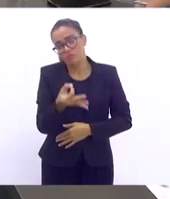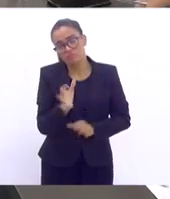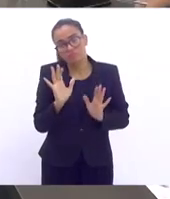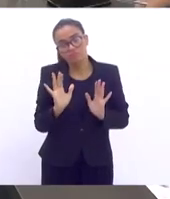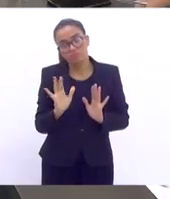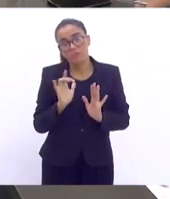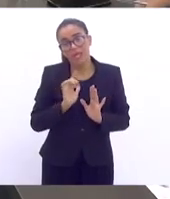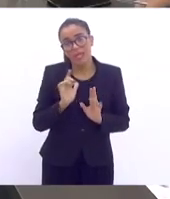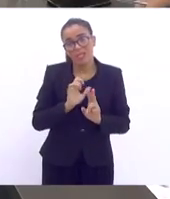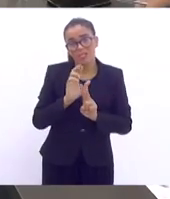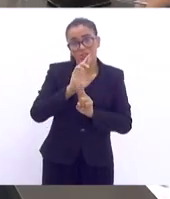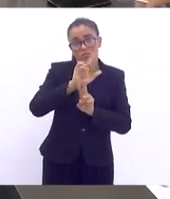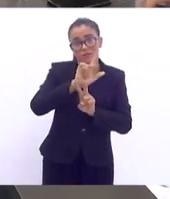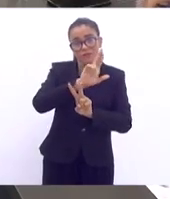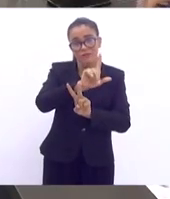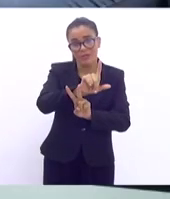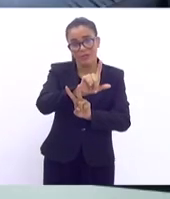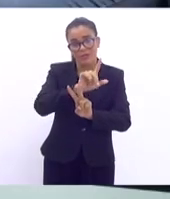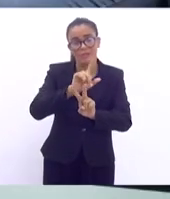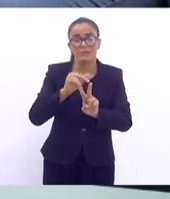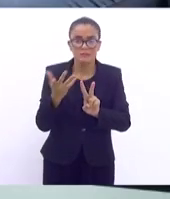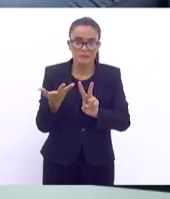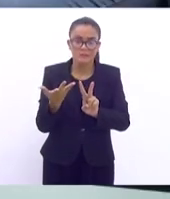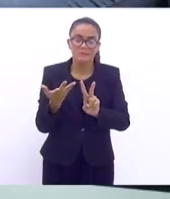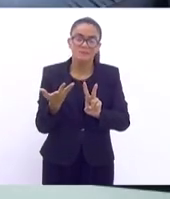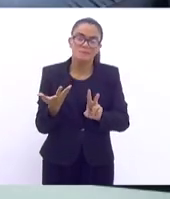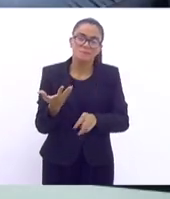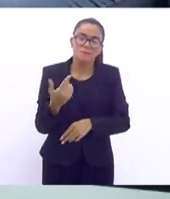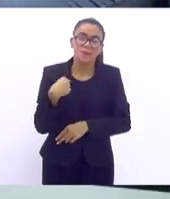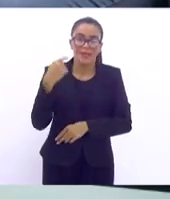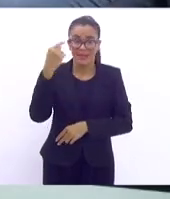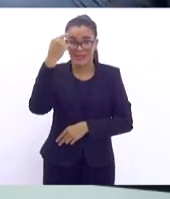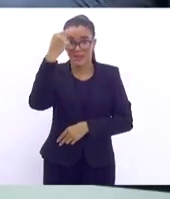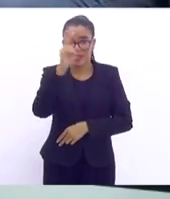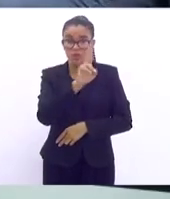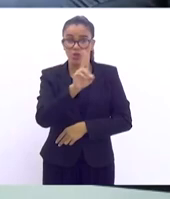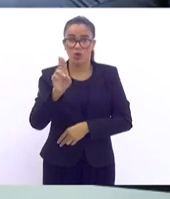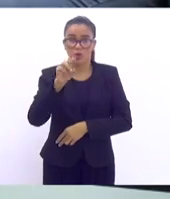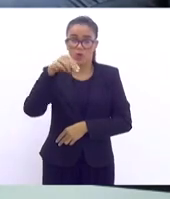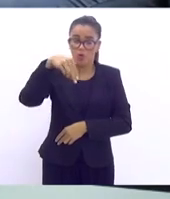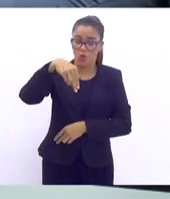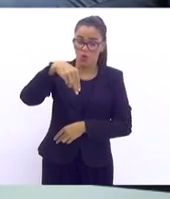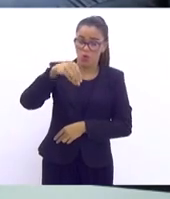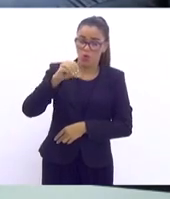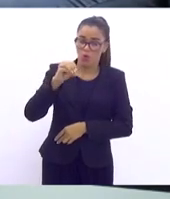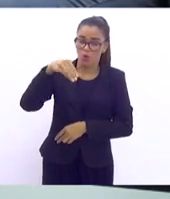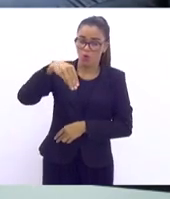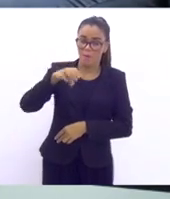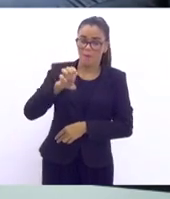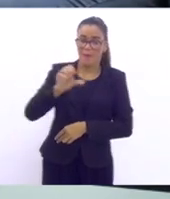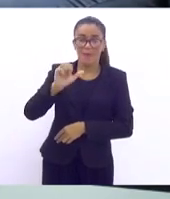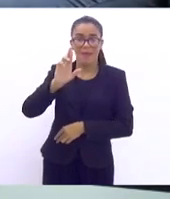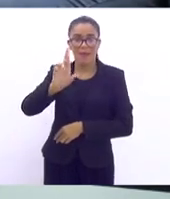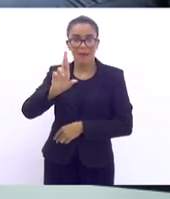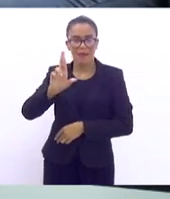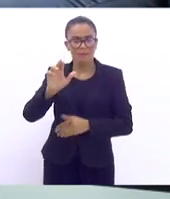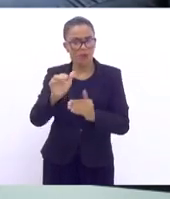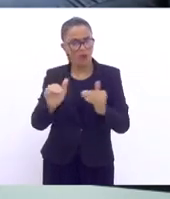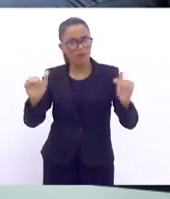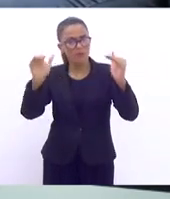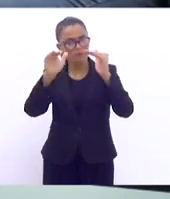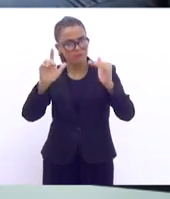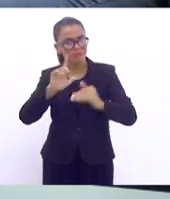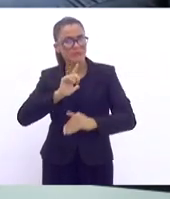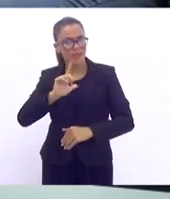acho que existe uma diferença né entre quando nomear geralmente a autoridade tenha